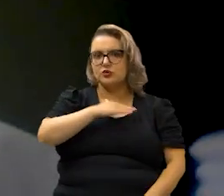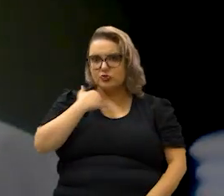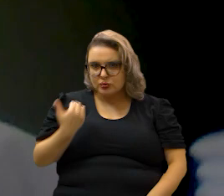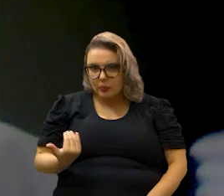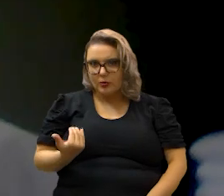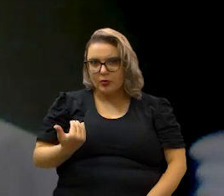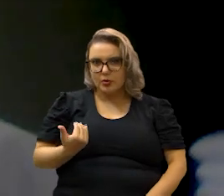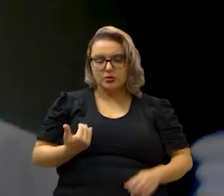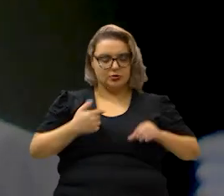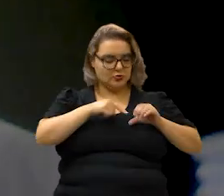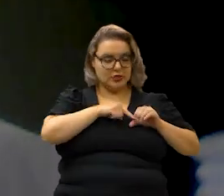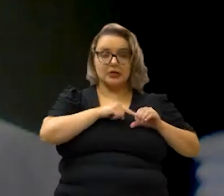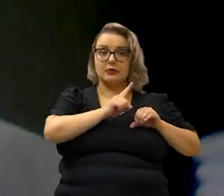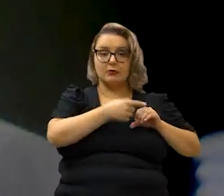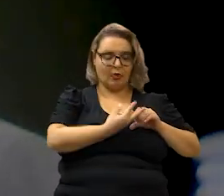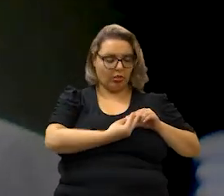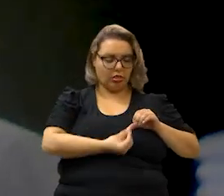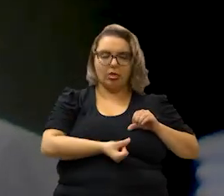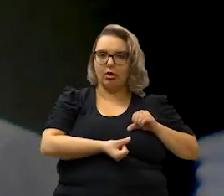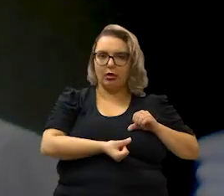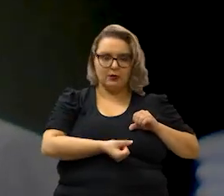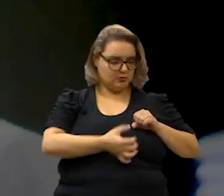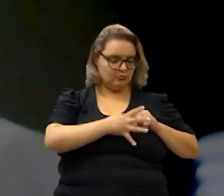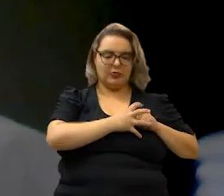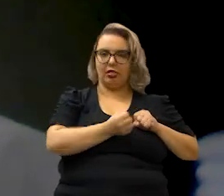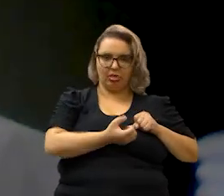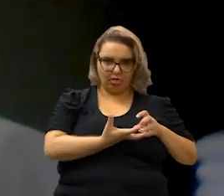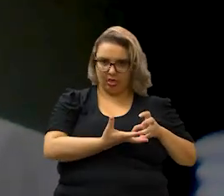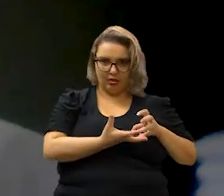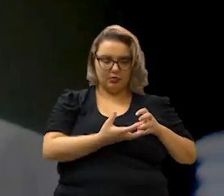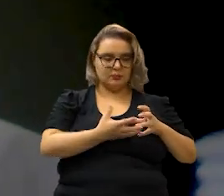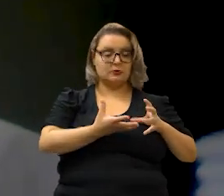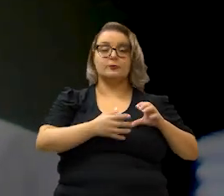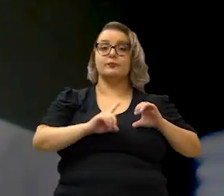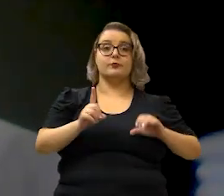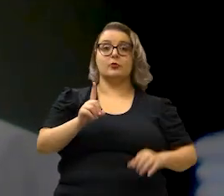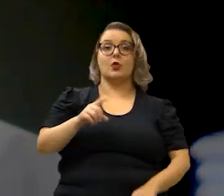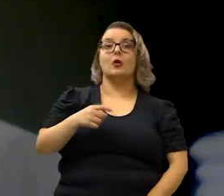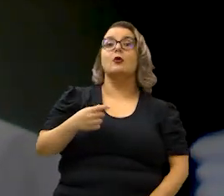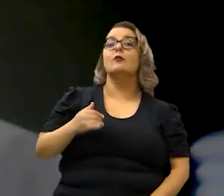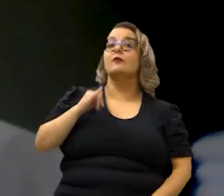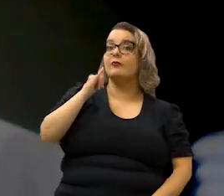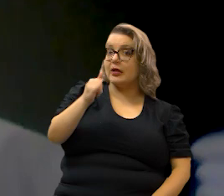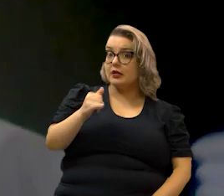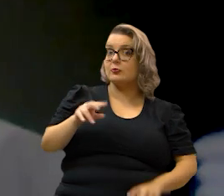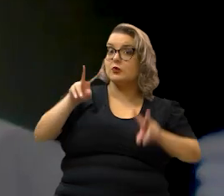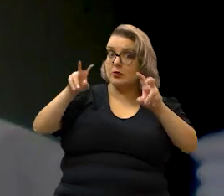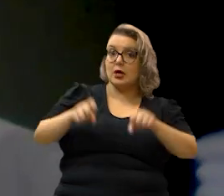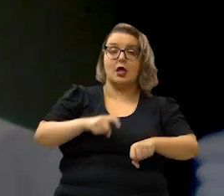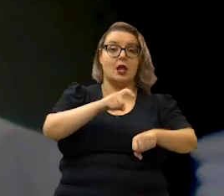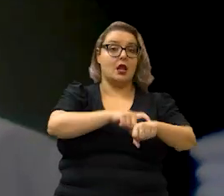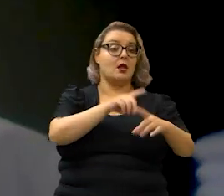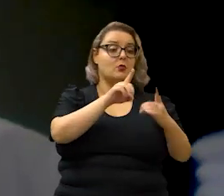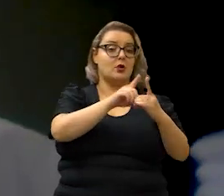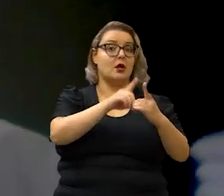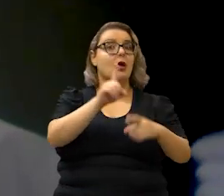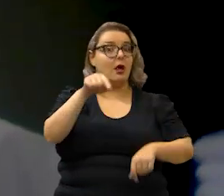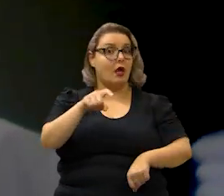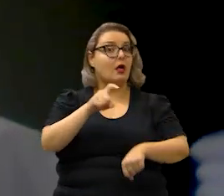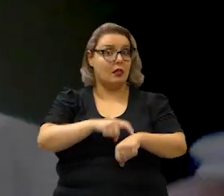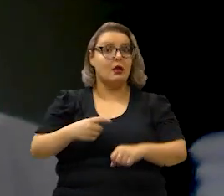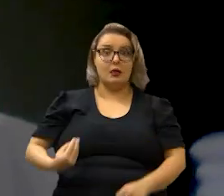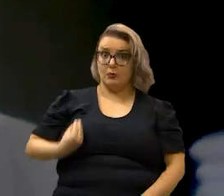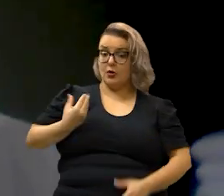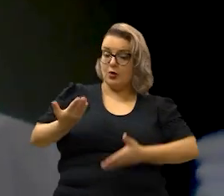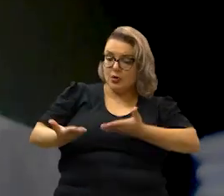gente, na cardiologia, tem um lema que diz: tempo de atendimento, é tempo de vida